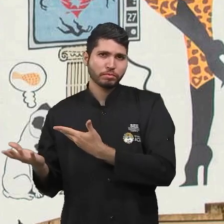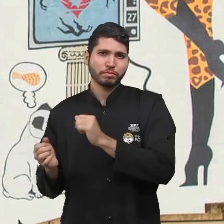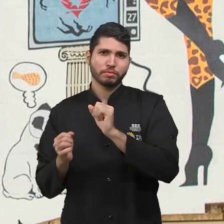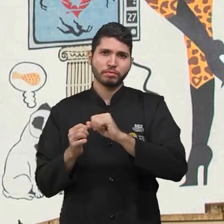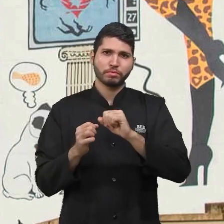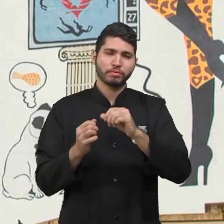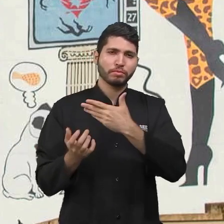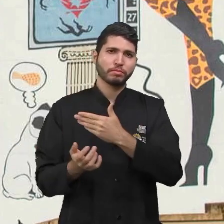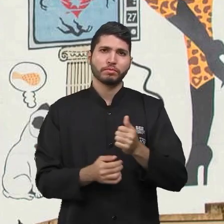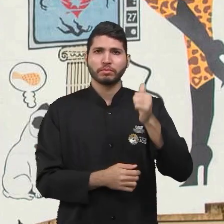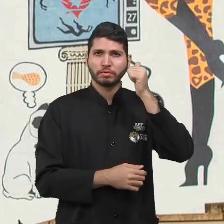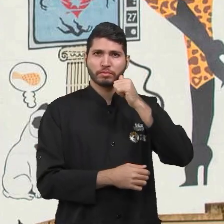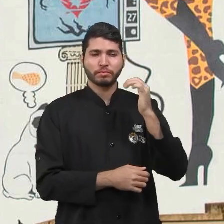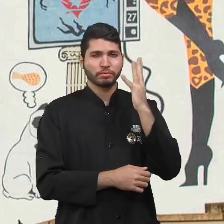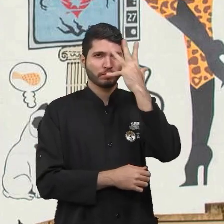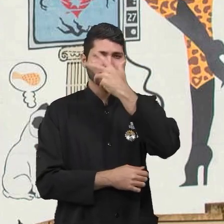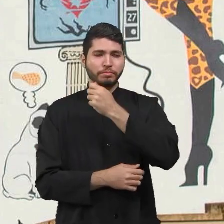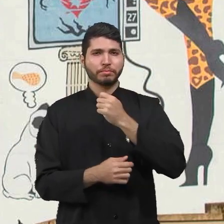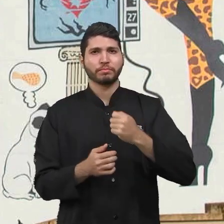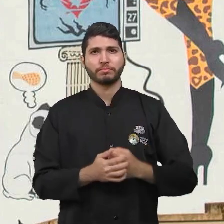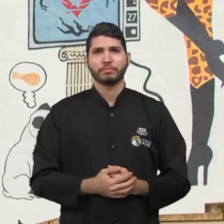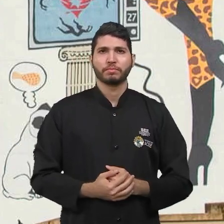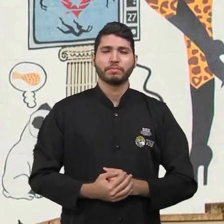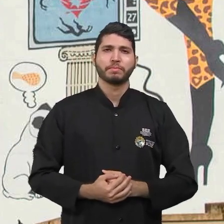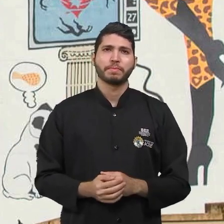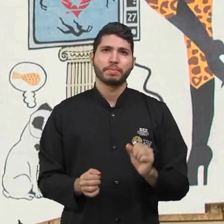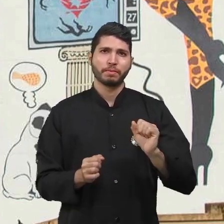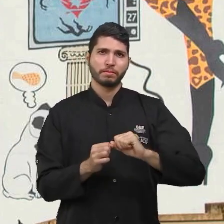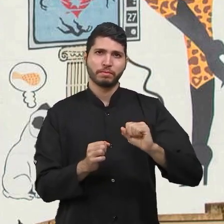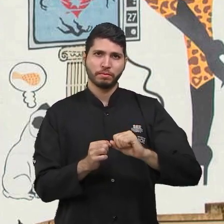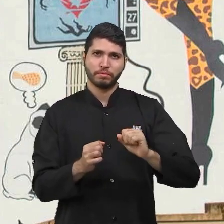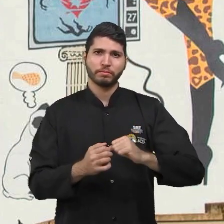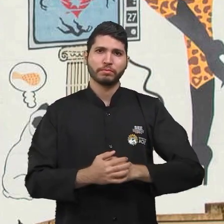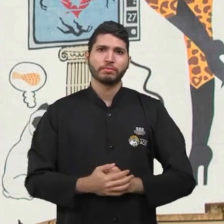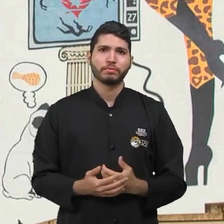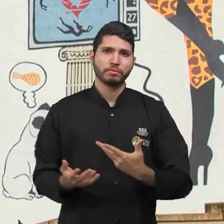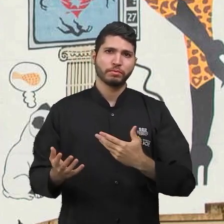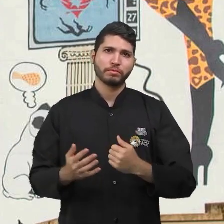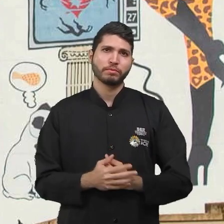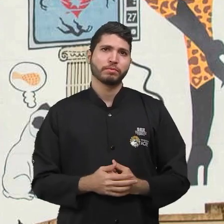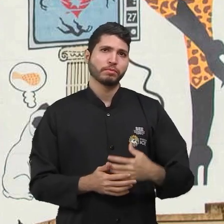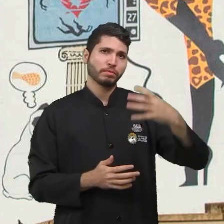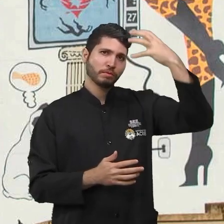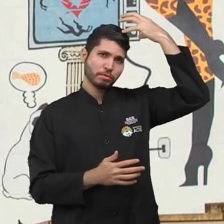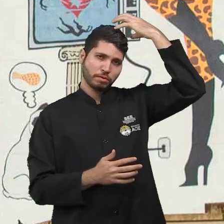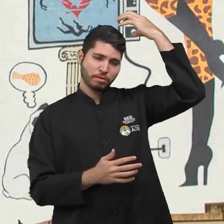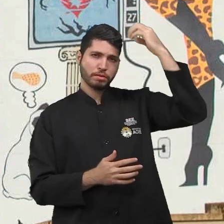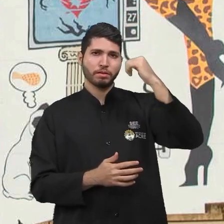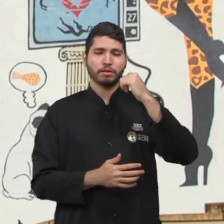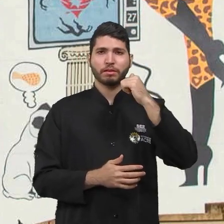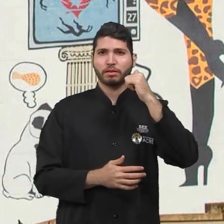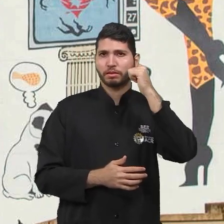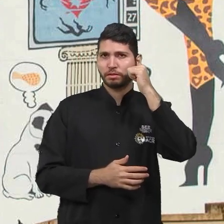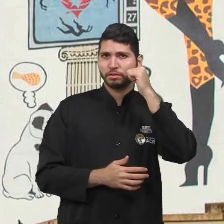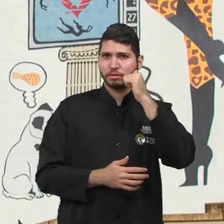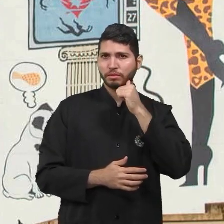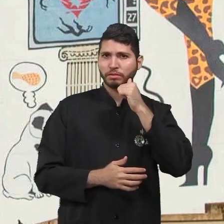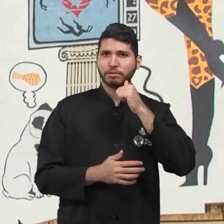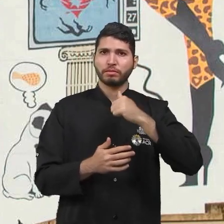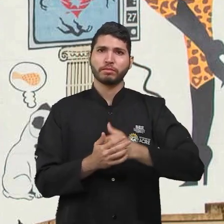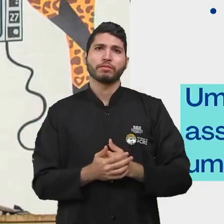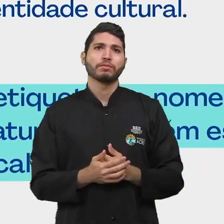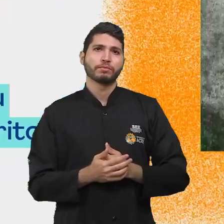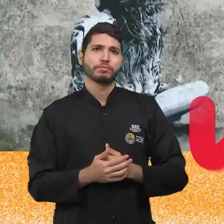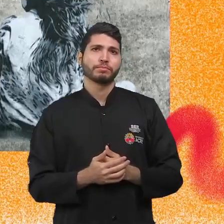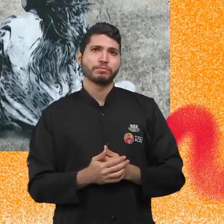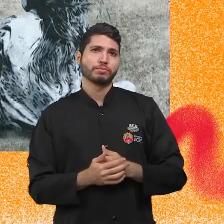moça bonita e essa obra também, que é a Rainha do Frango Assado, o nome da obra, de Alex Valauri.